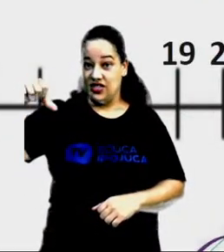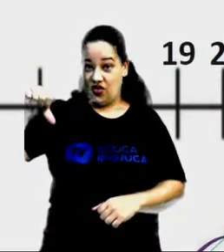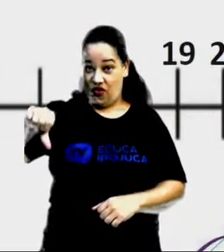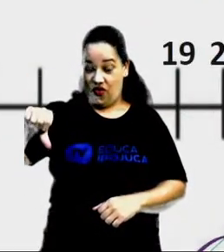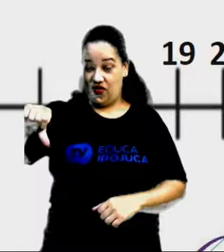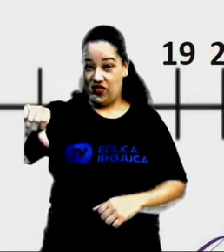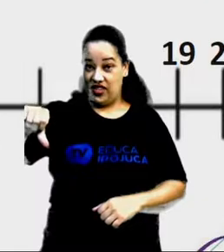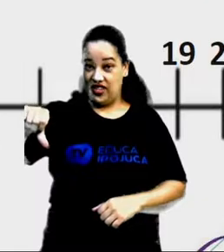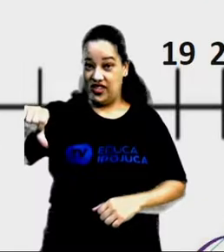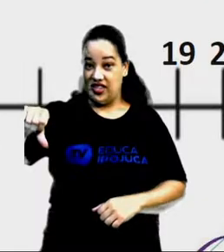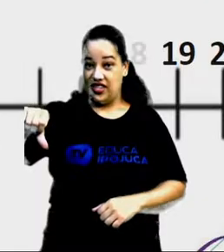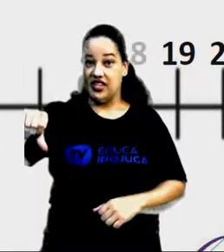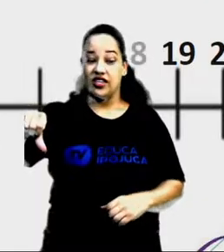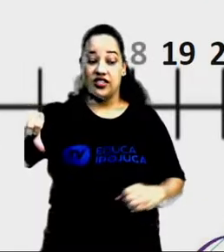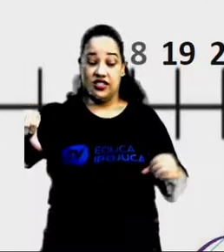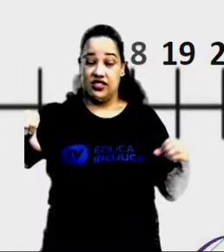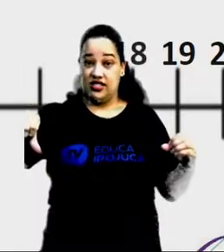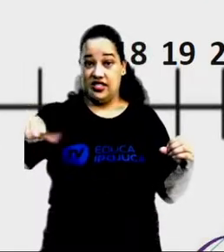19,